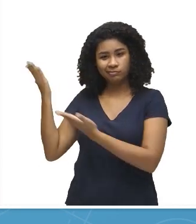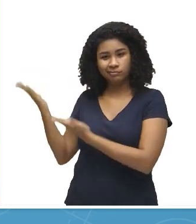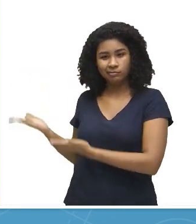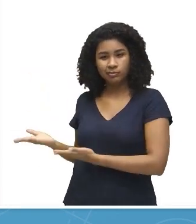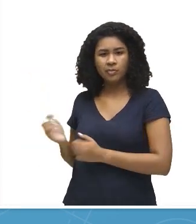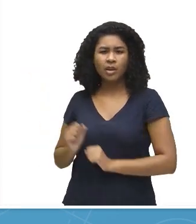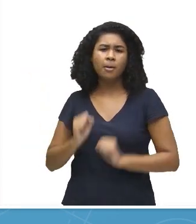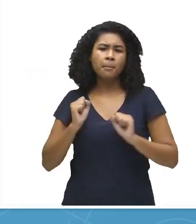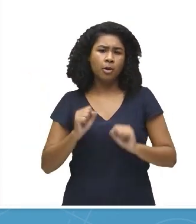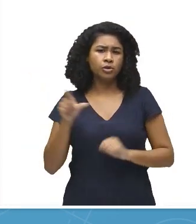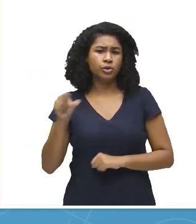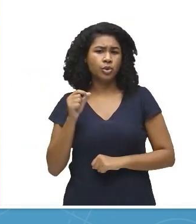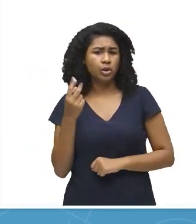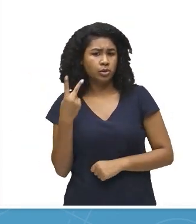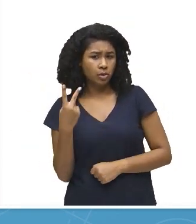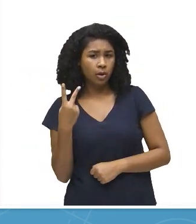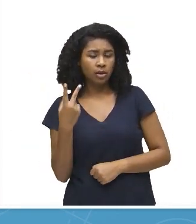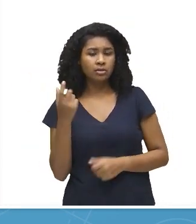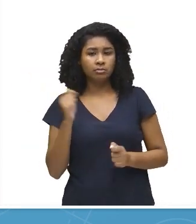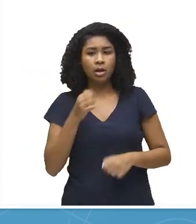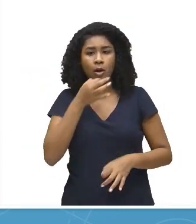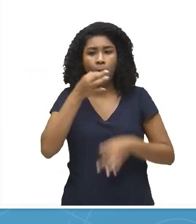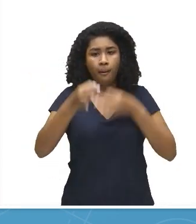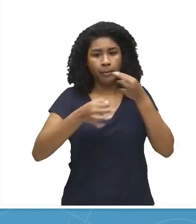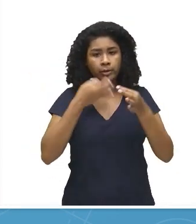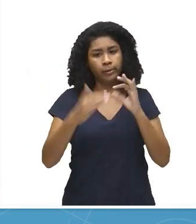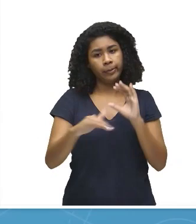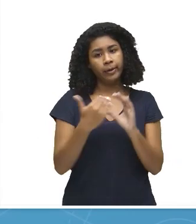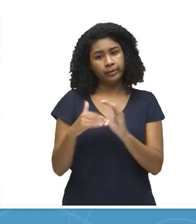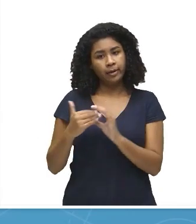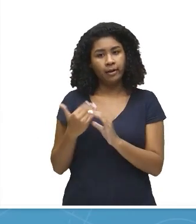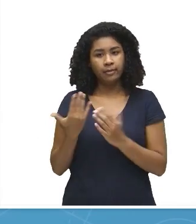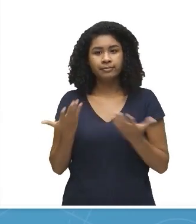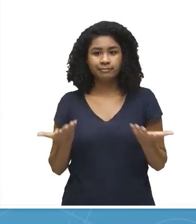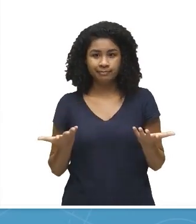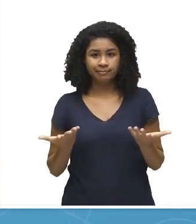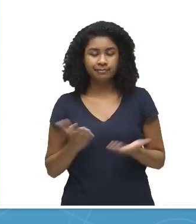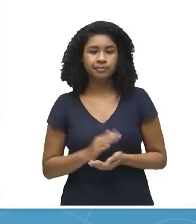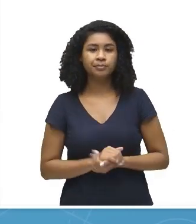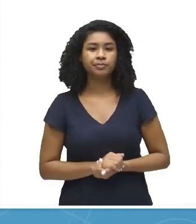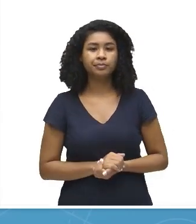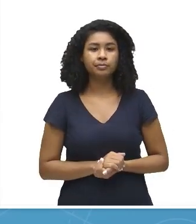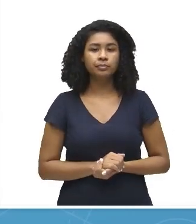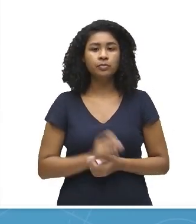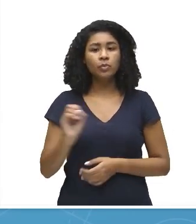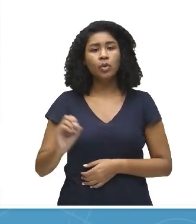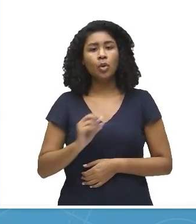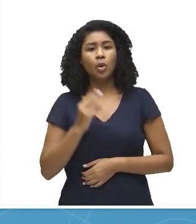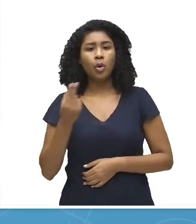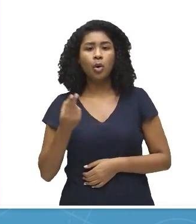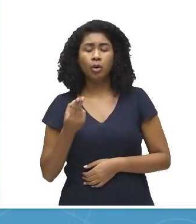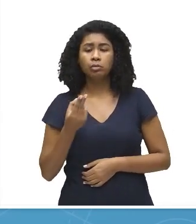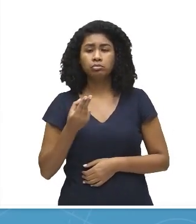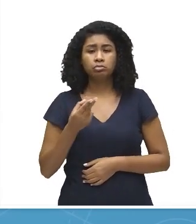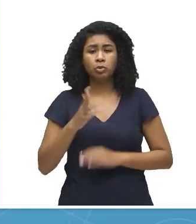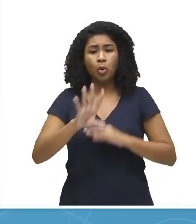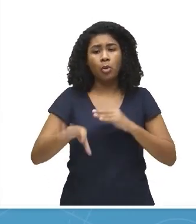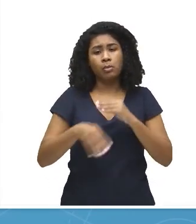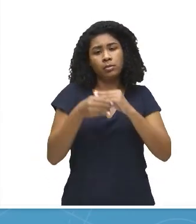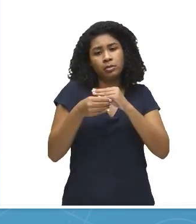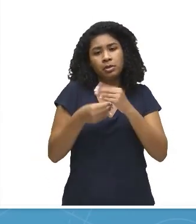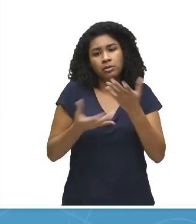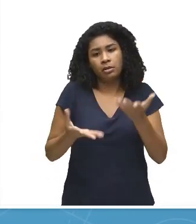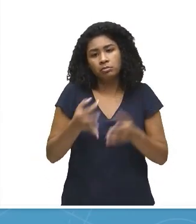citado 2 desses fatores aí que nós vimos durante a aula, né? Ou então fazer aí um outro comentário que